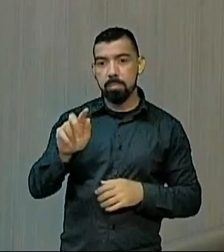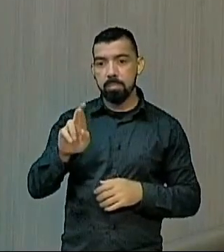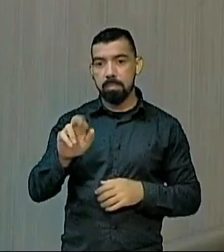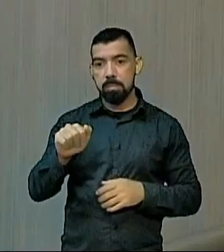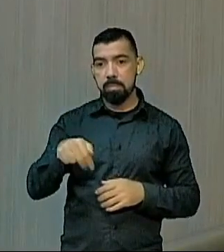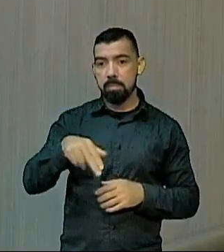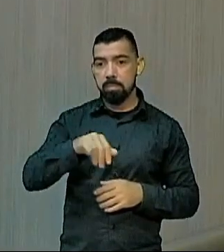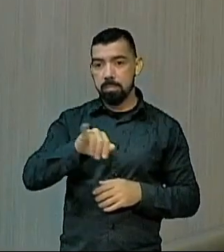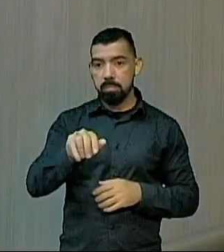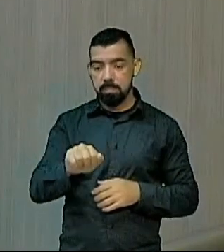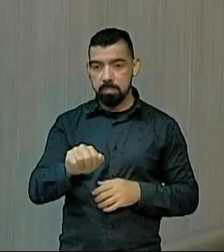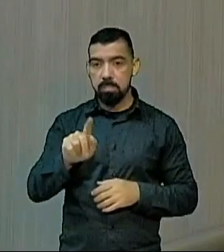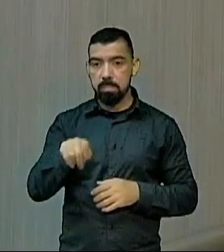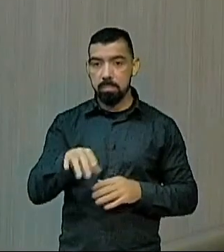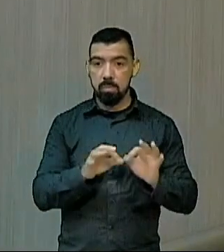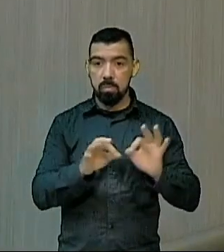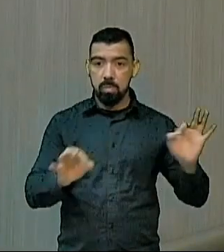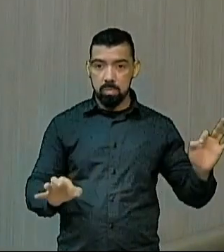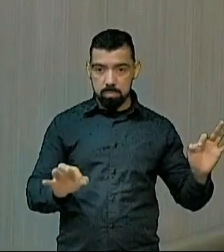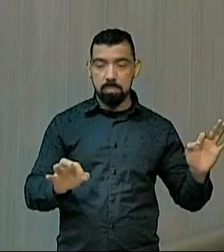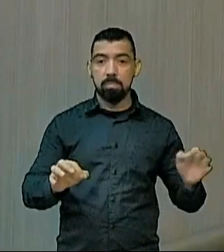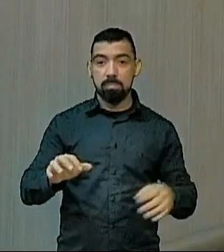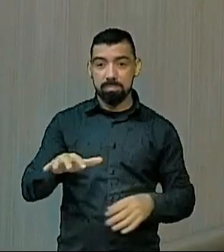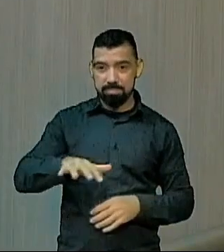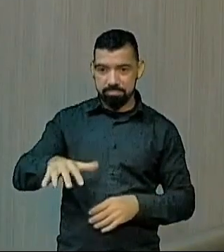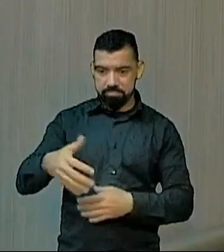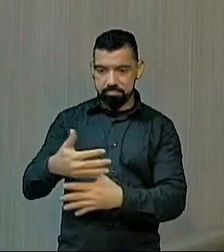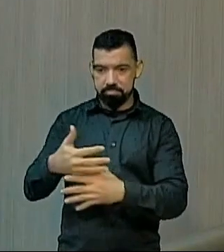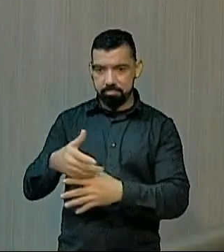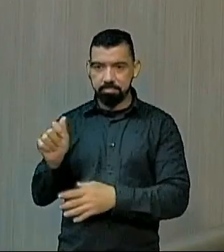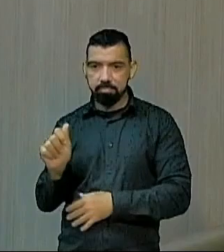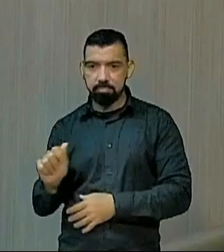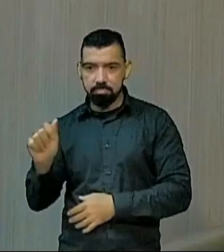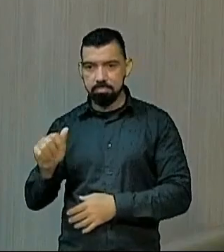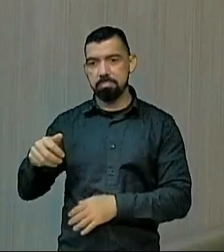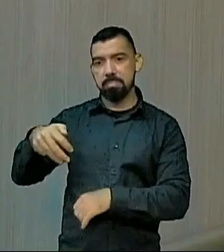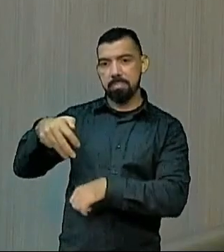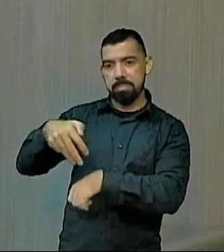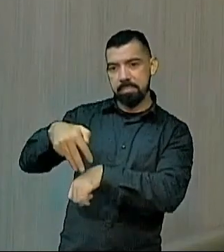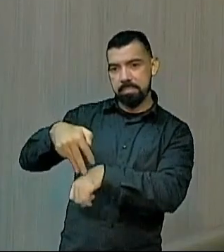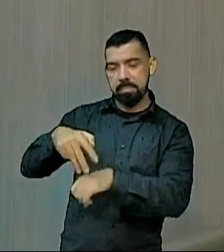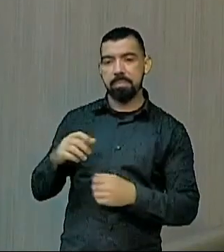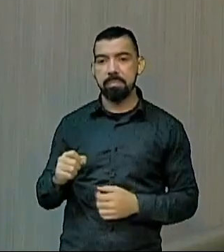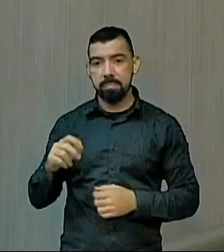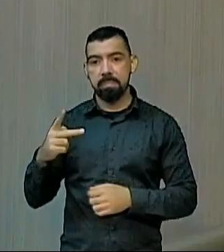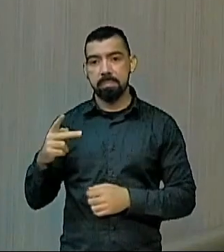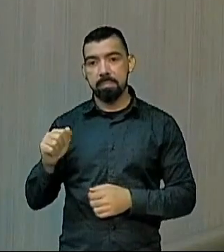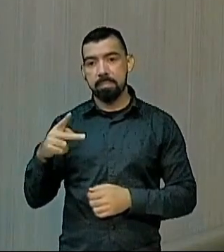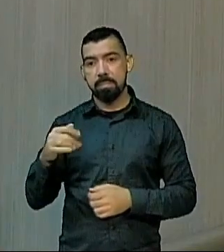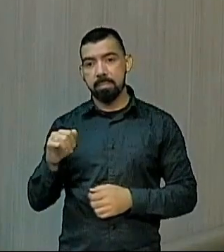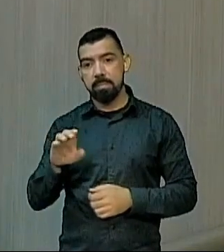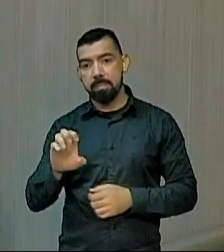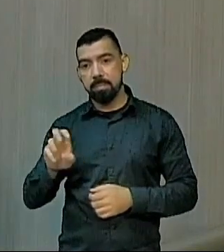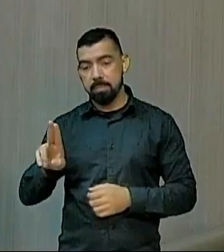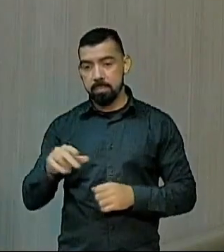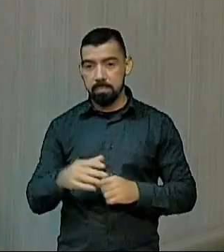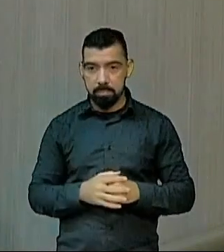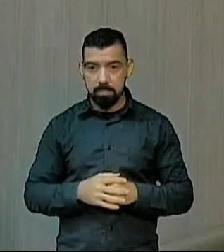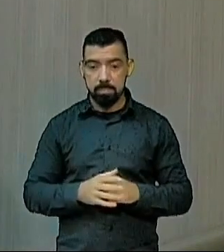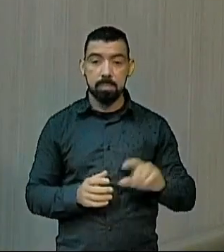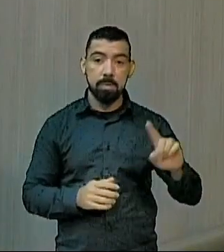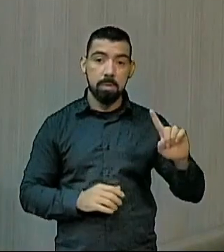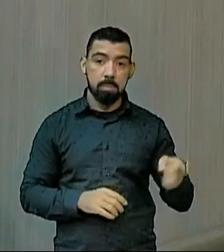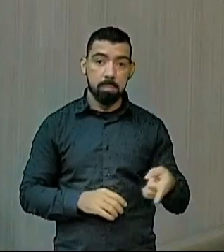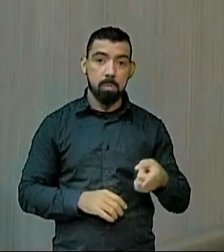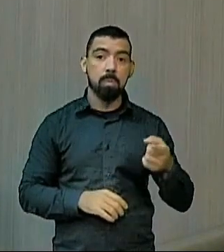que eu saiba é muito longe da Meireles da Aldeota do Papicu 1103